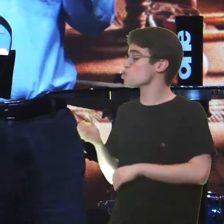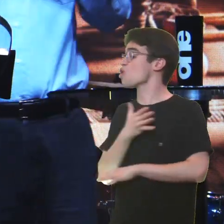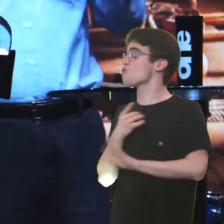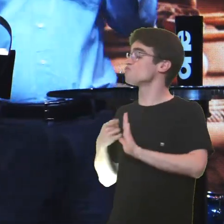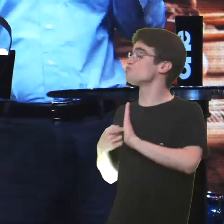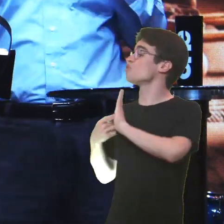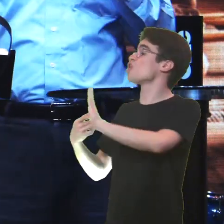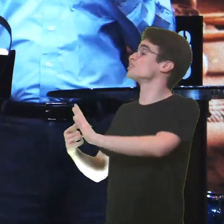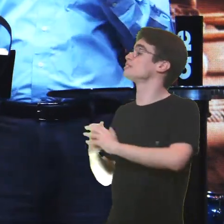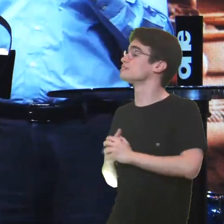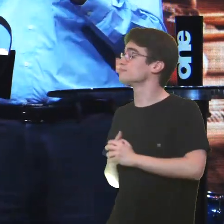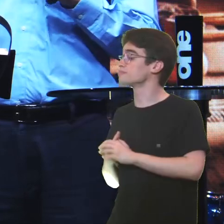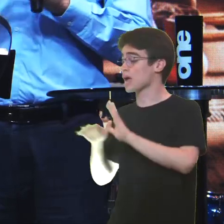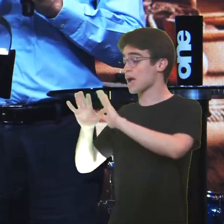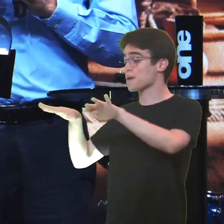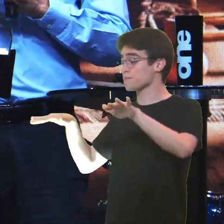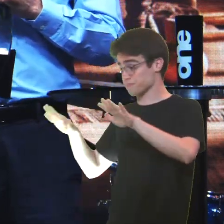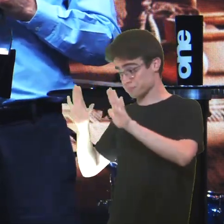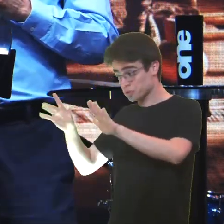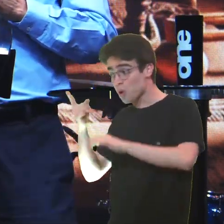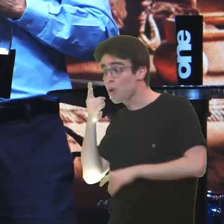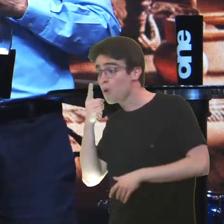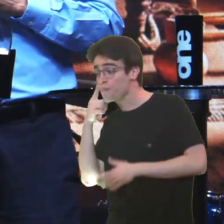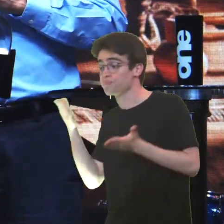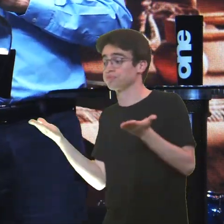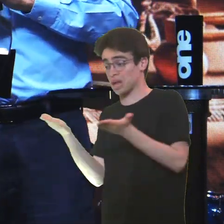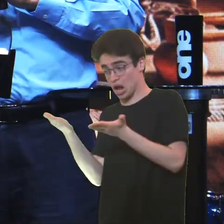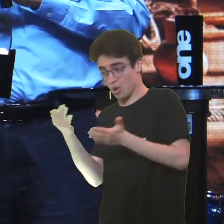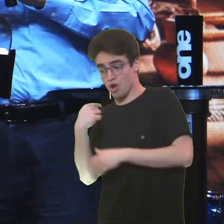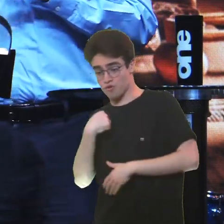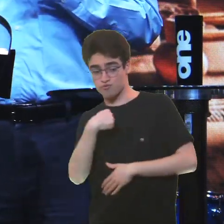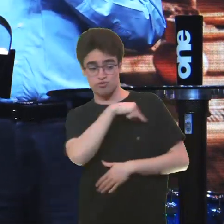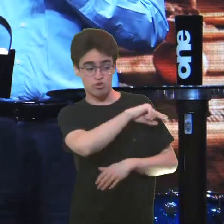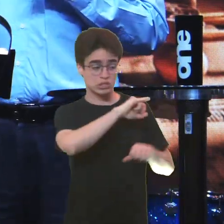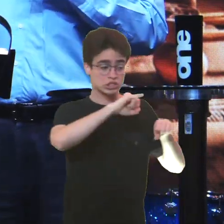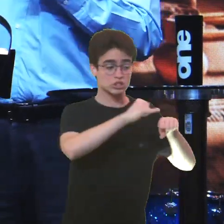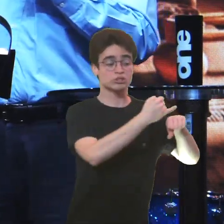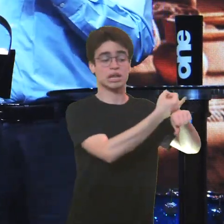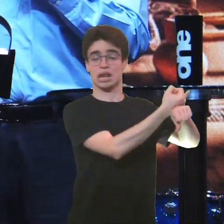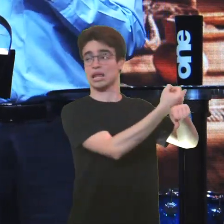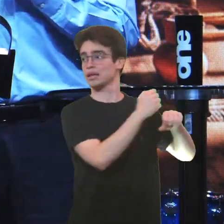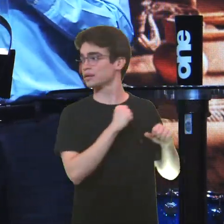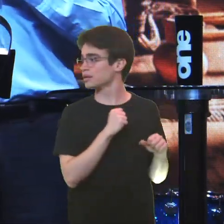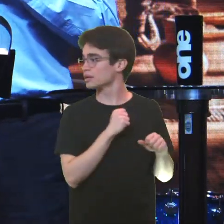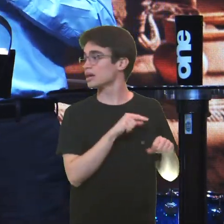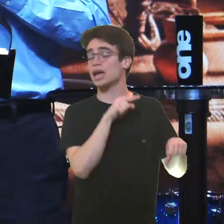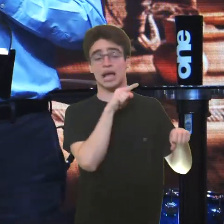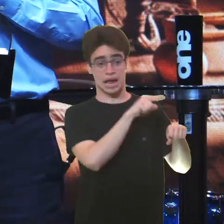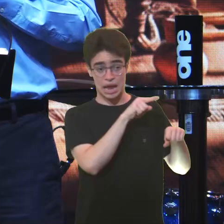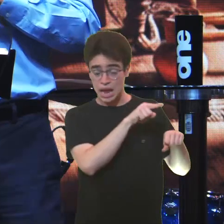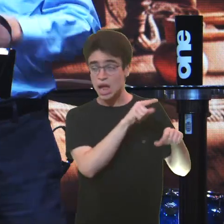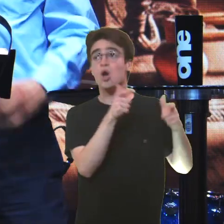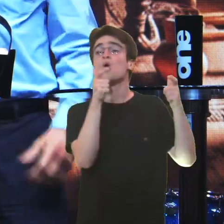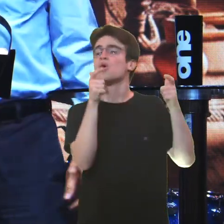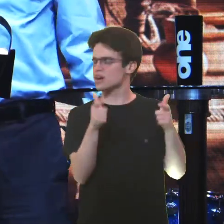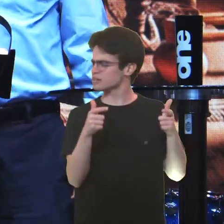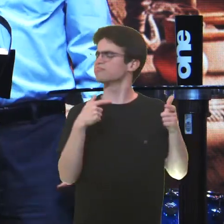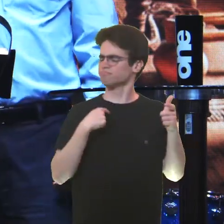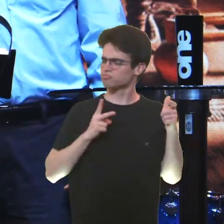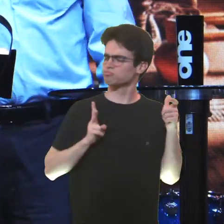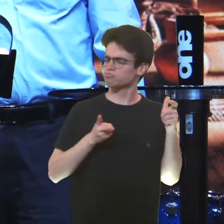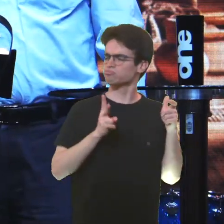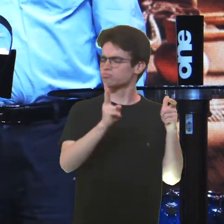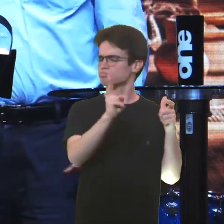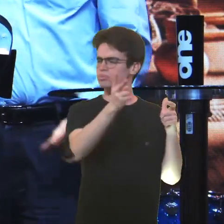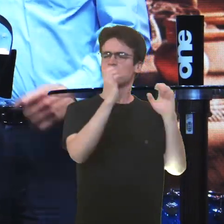en este momento voy a Jerusalén, nesse momento estou indo para Jerusalém, donde él siempre había anhelado predicar el evangelio. onde ele sempre